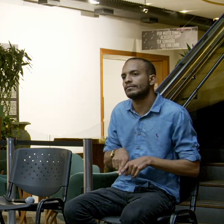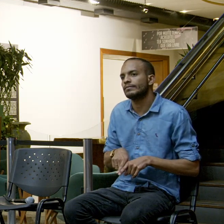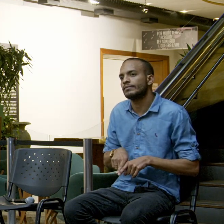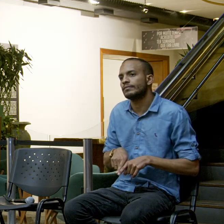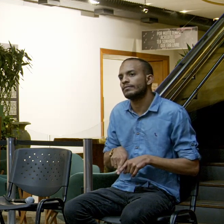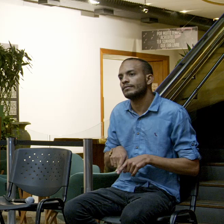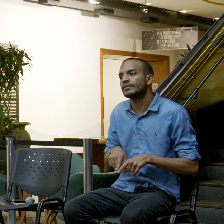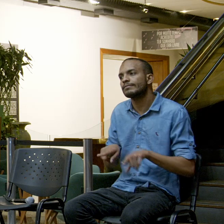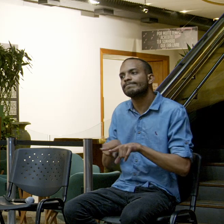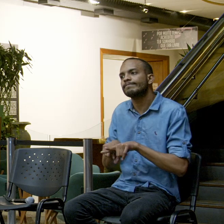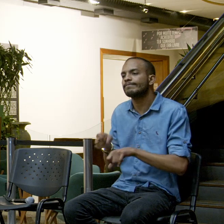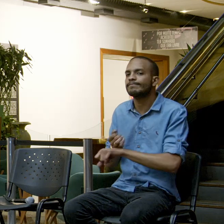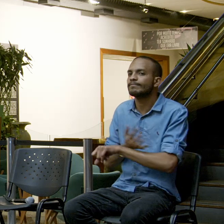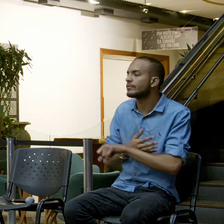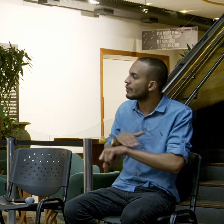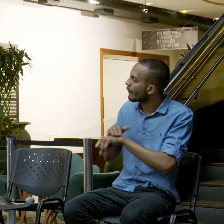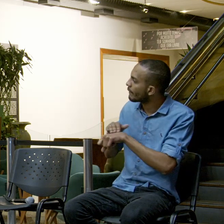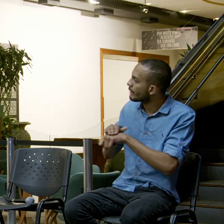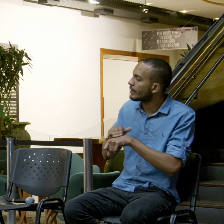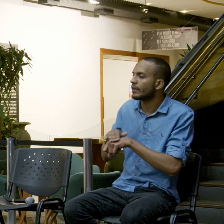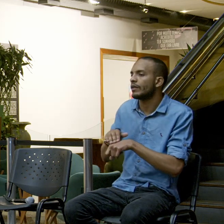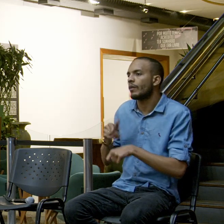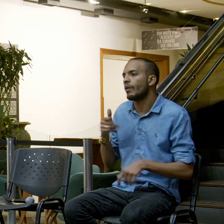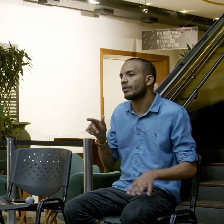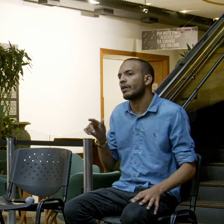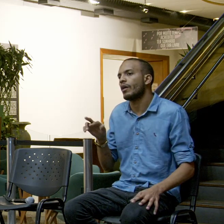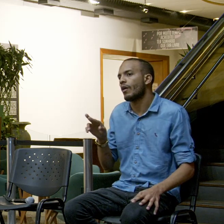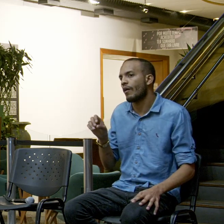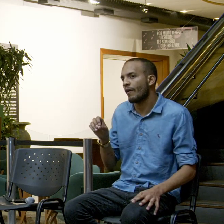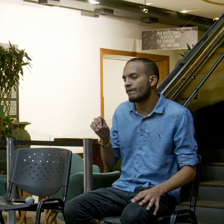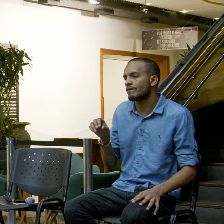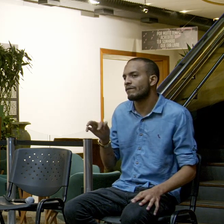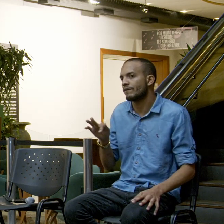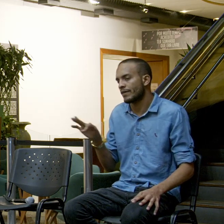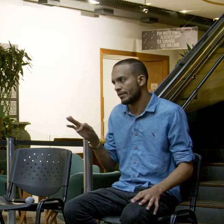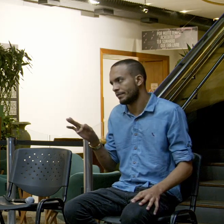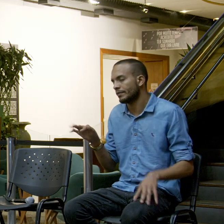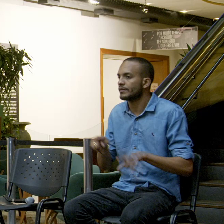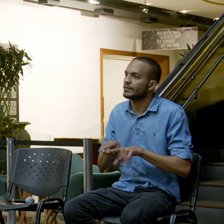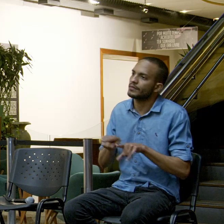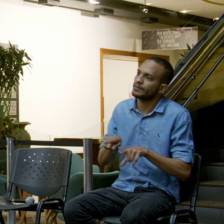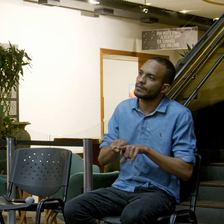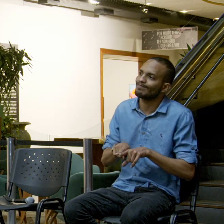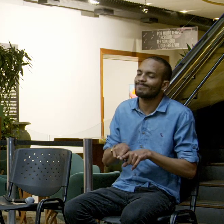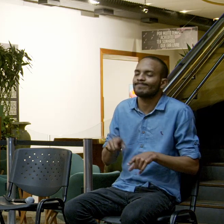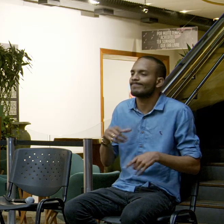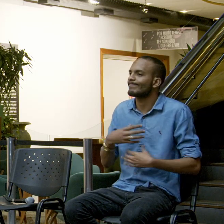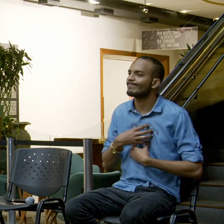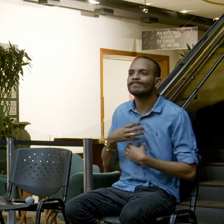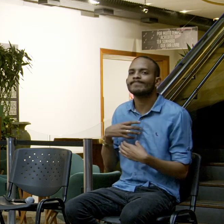muito emotiva, né, da conversa da Ana com o Herkenhoff. Então, a gente está, nesse momento, com